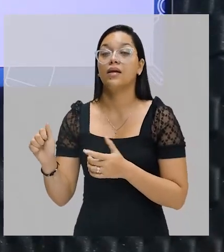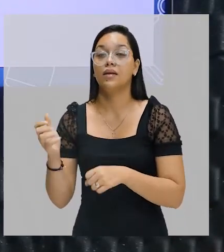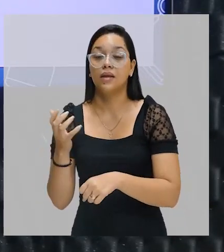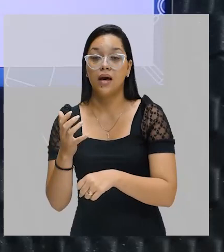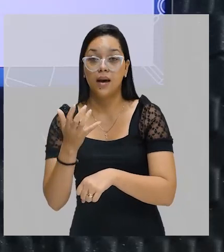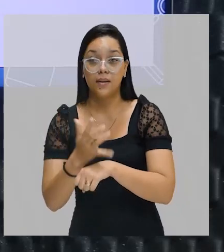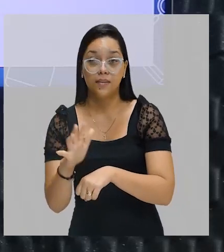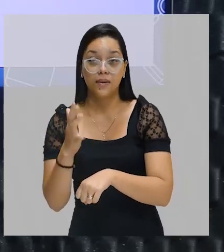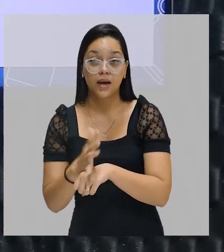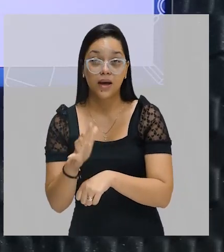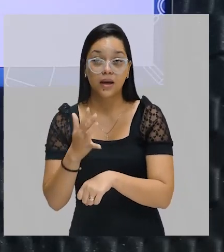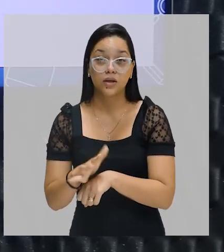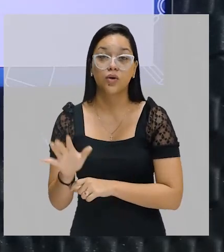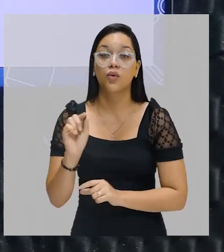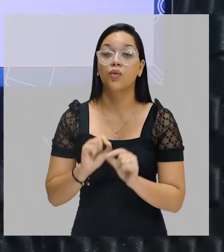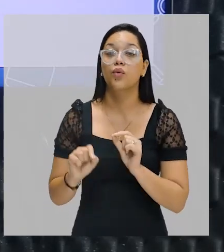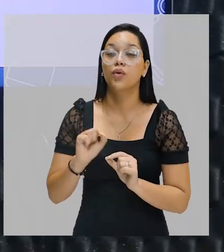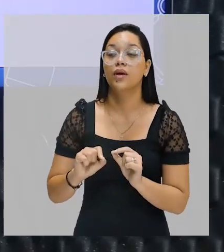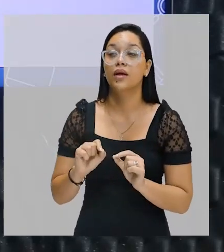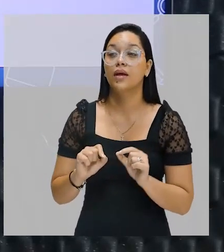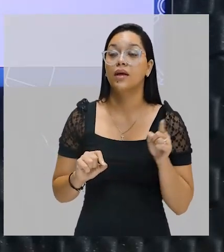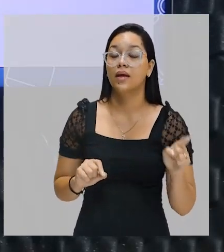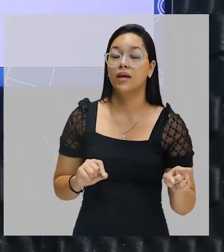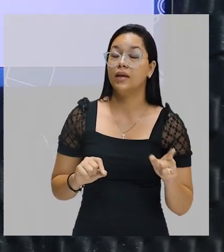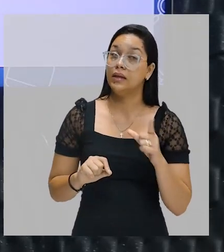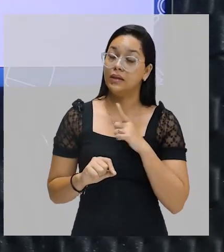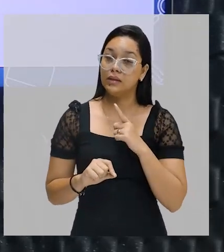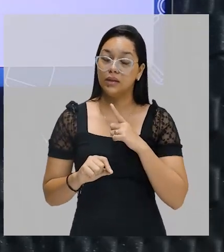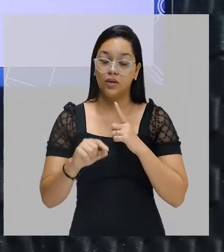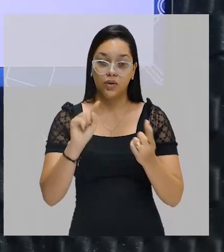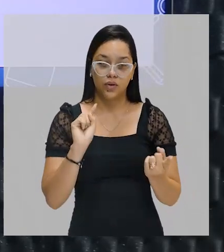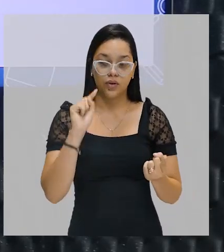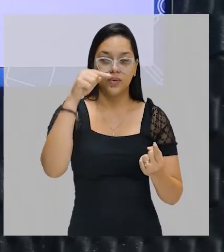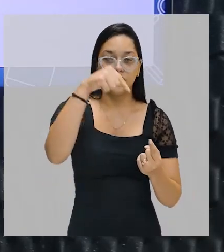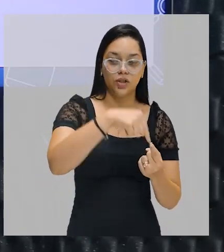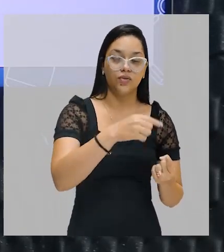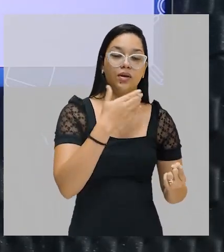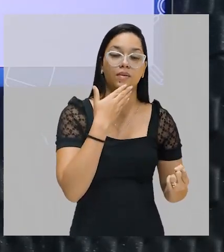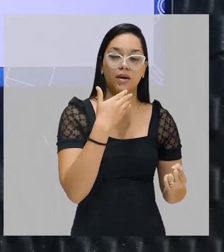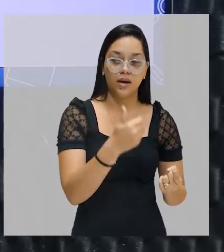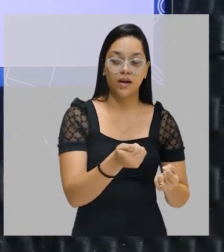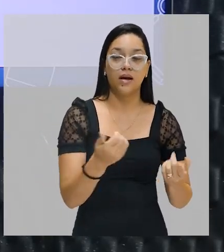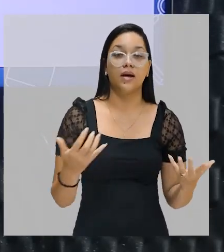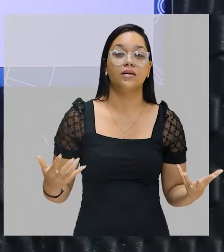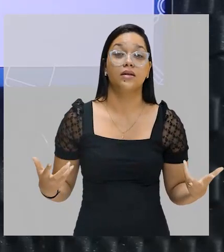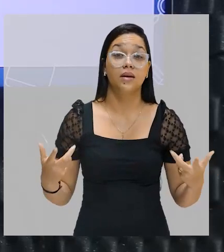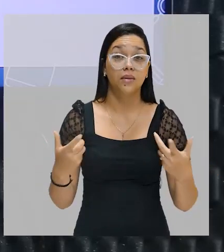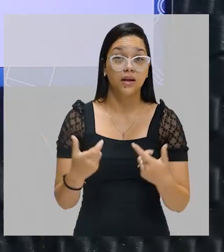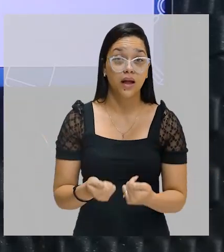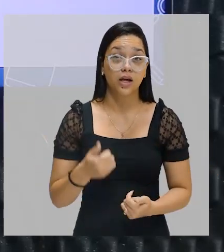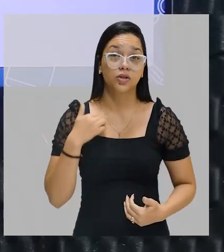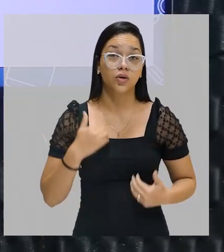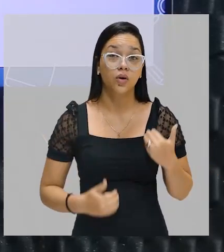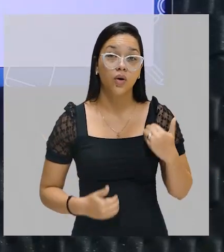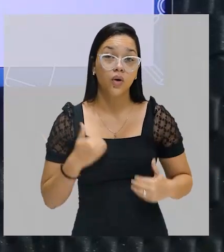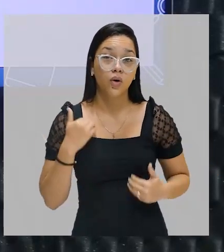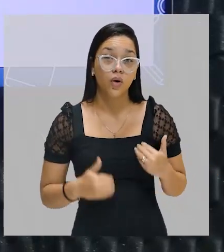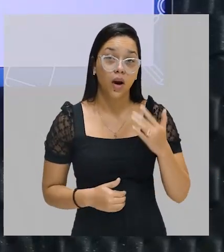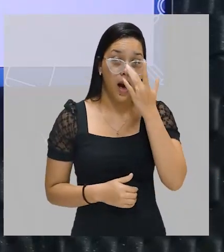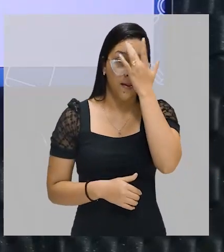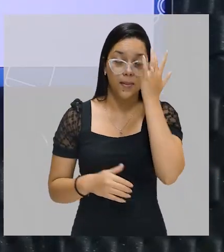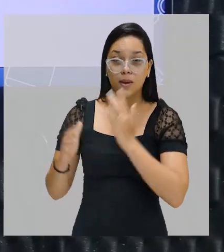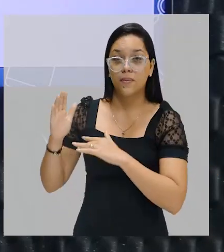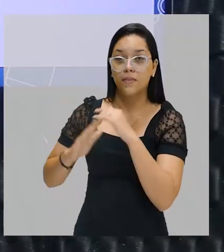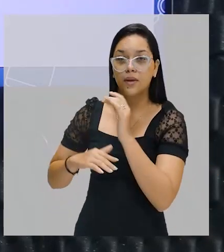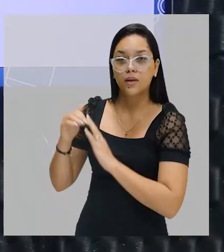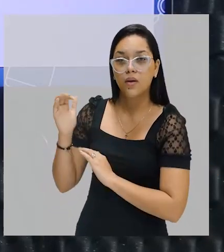o exercício físico é que o exercício físico ele tem um objetivo em melhorar essas capacidades. No caso, o pedreiro,